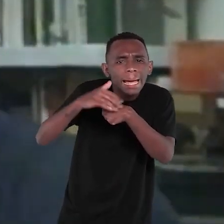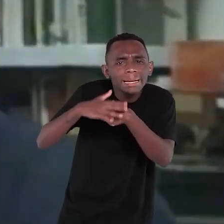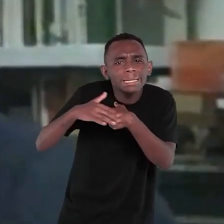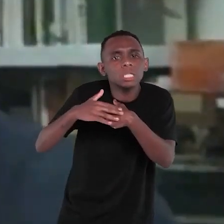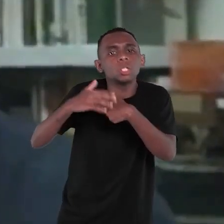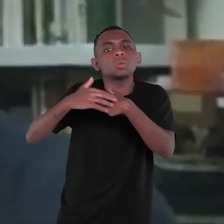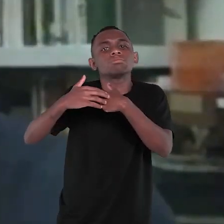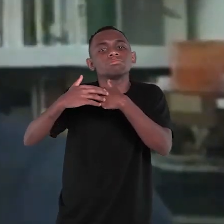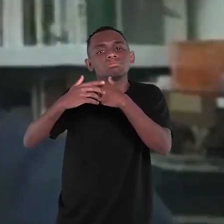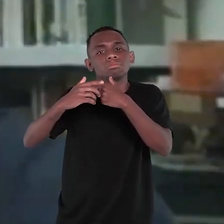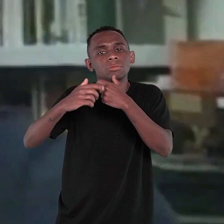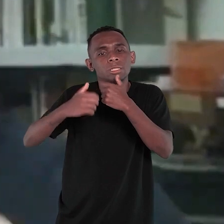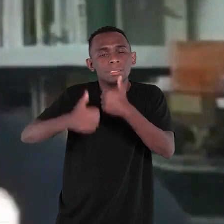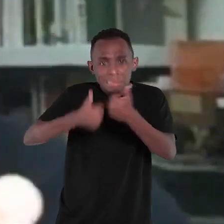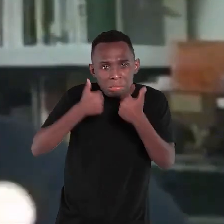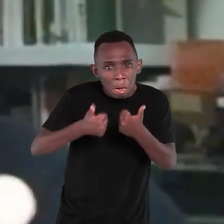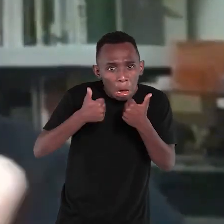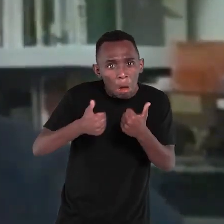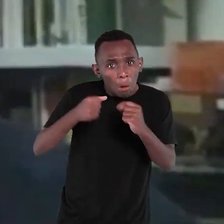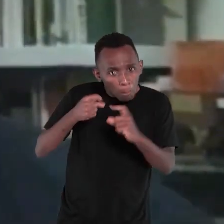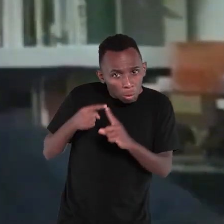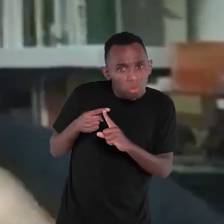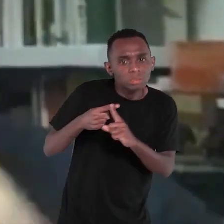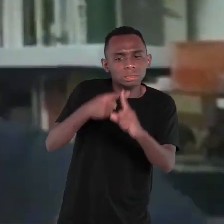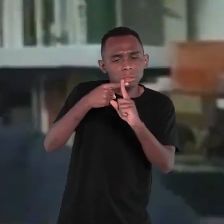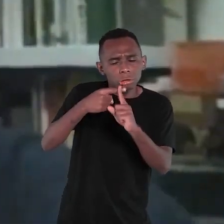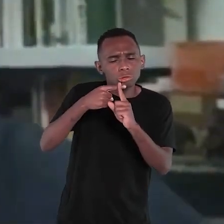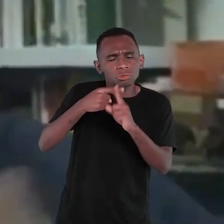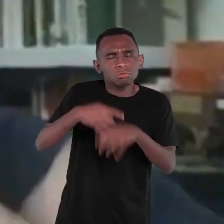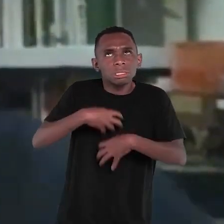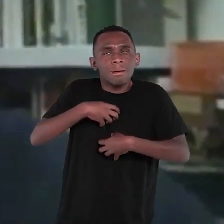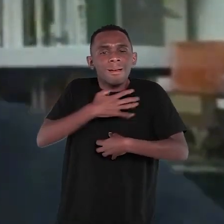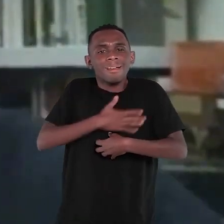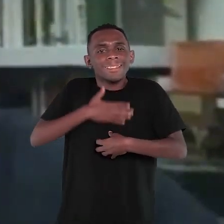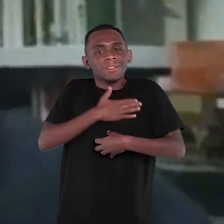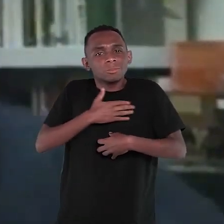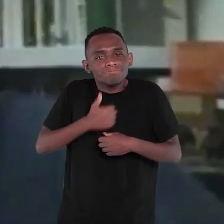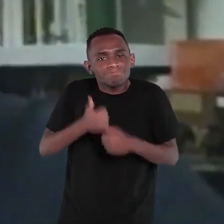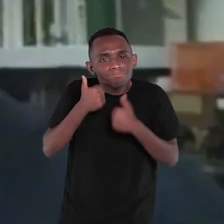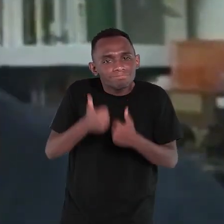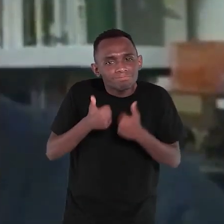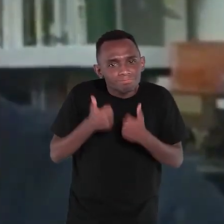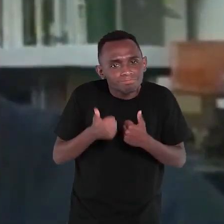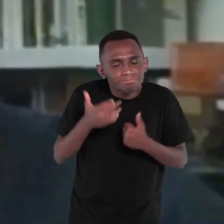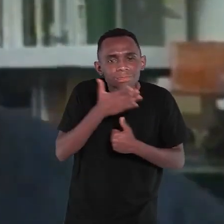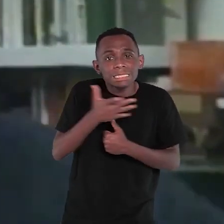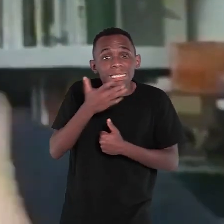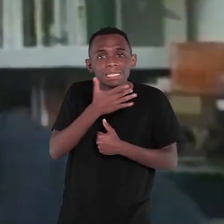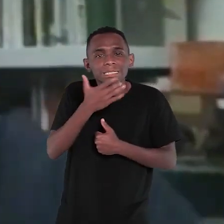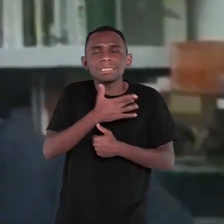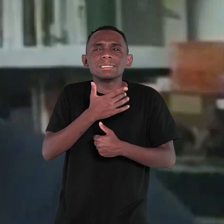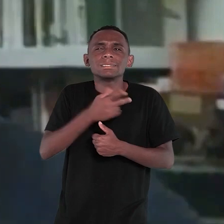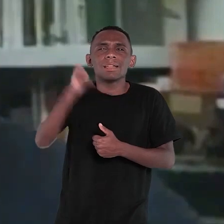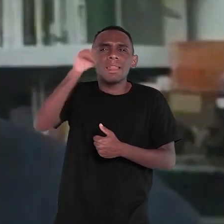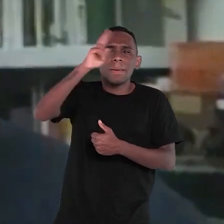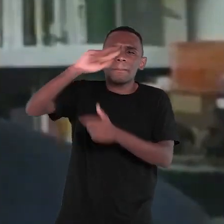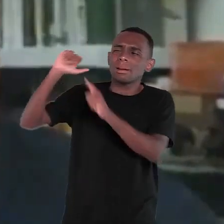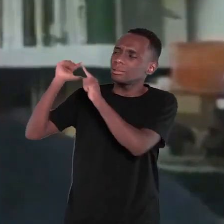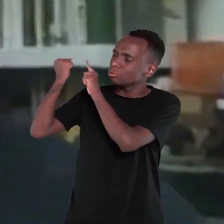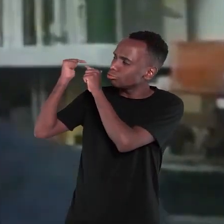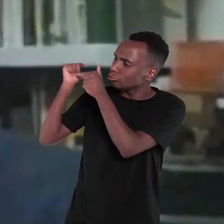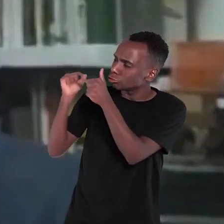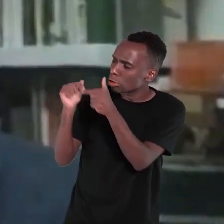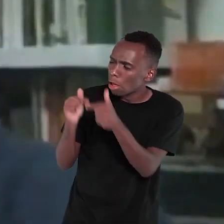afetivamente positivo, né? Gostoso, prazeroso, em torno da herança cultural